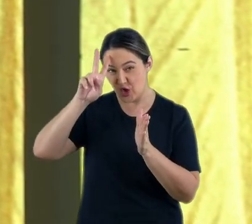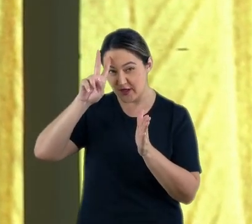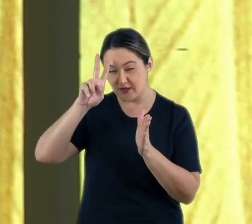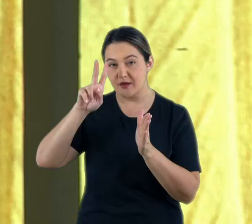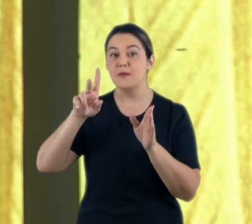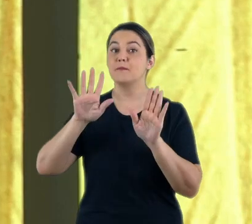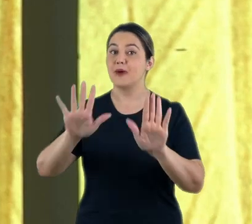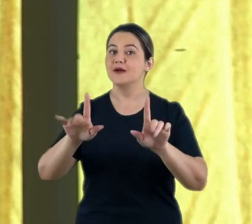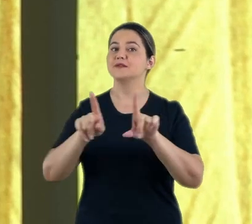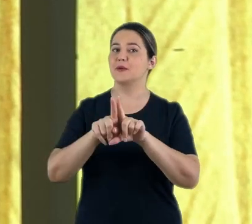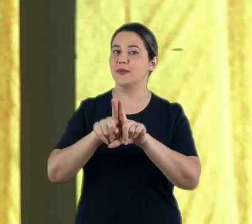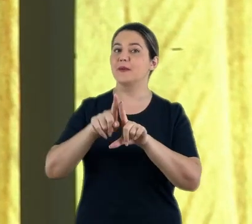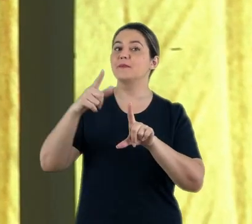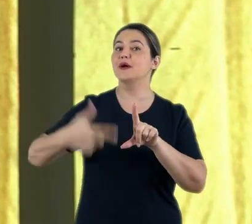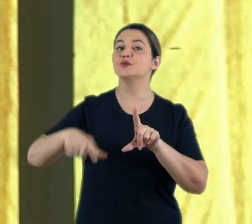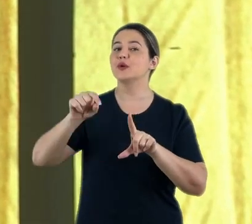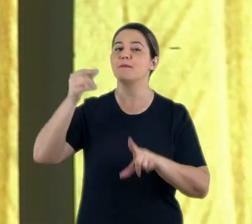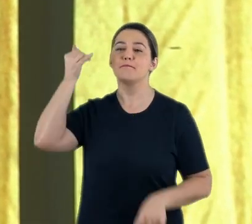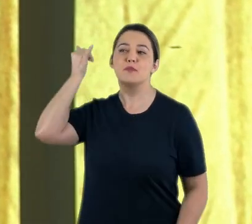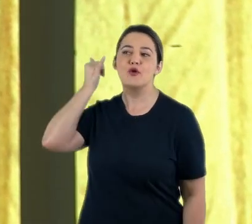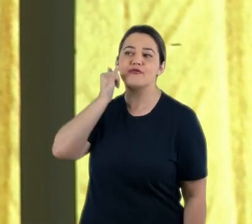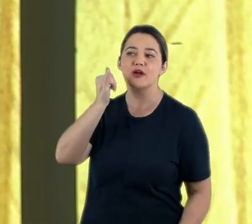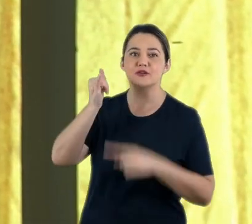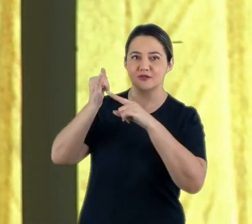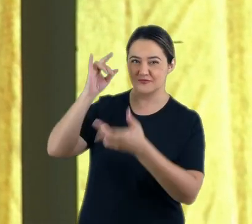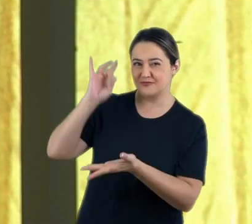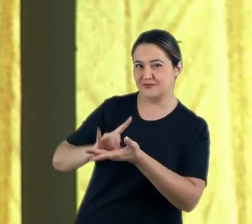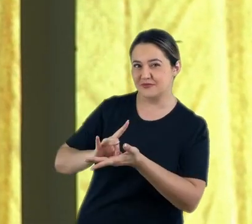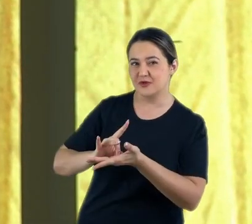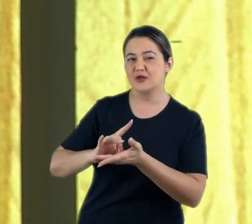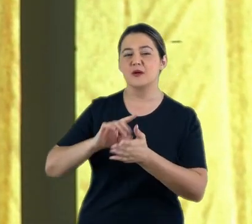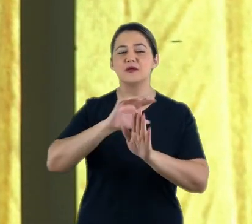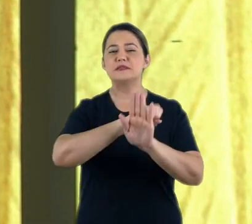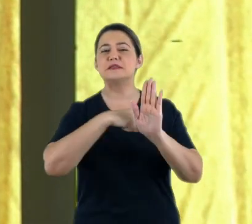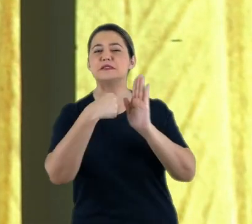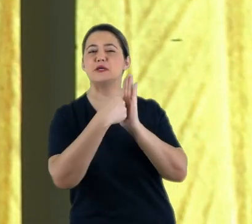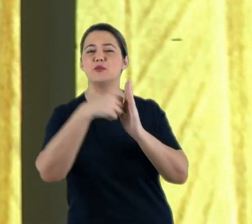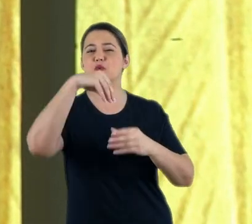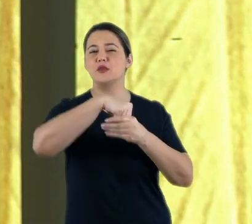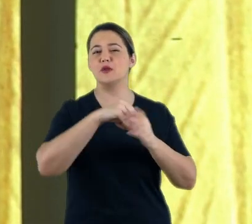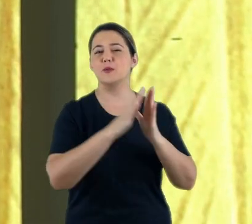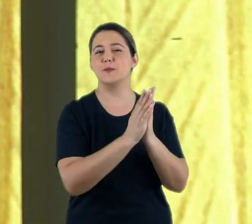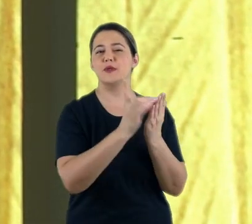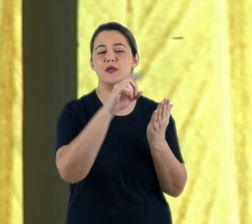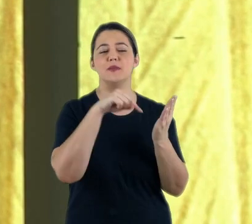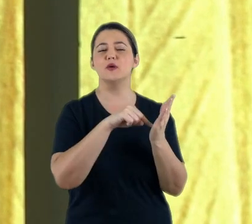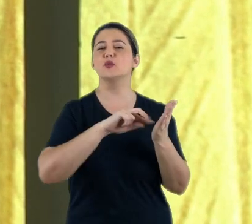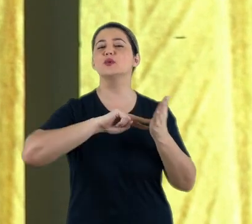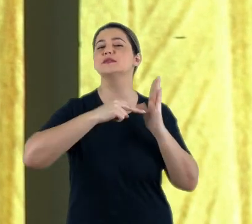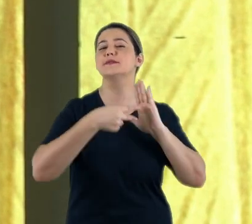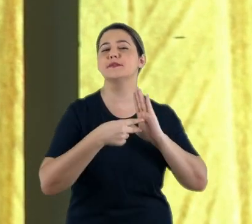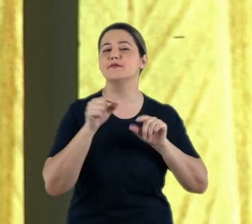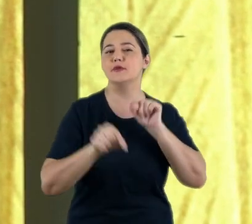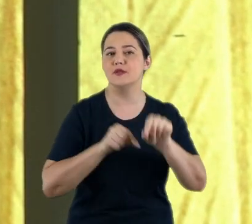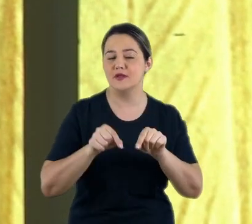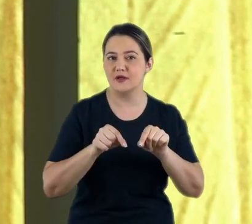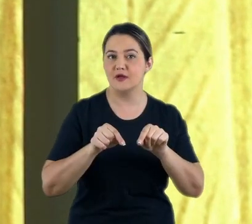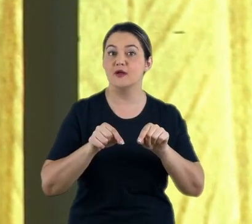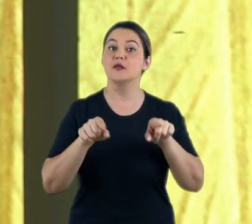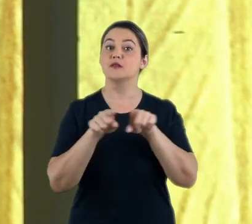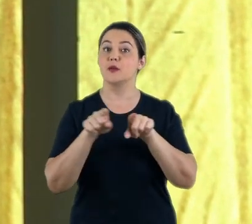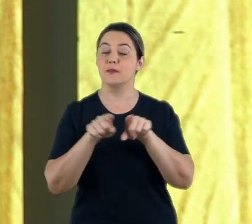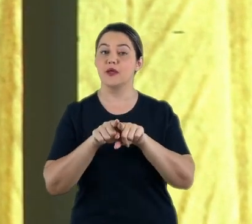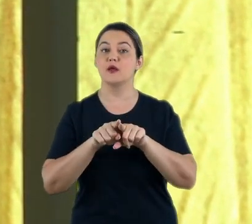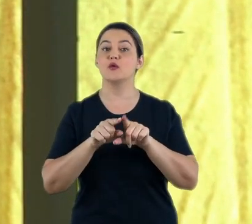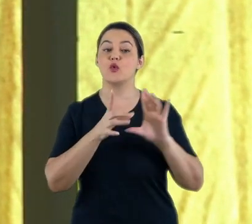veracidade profética da Palavra de Deus. O que significam os símbolos bíblicos acerca das profecias, qual o seu